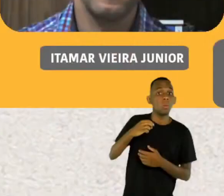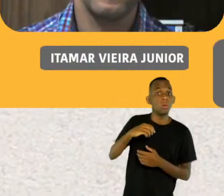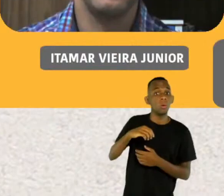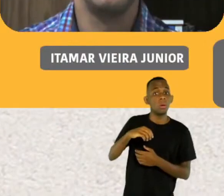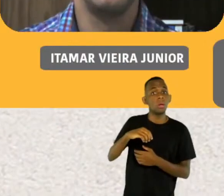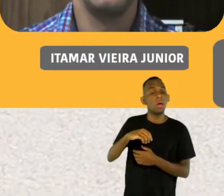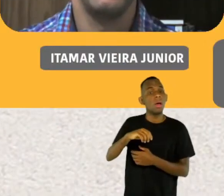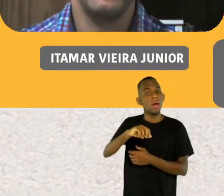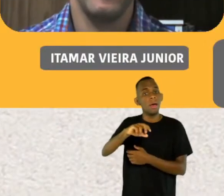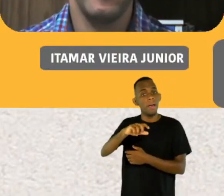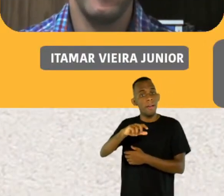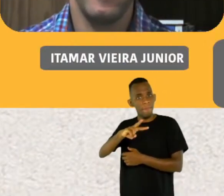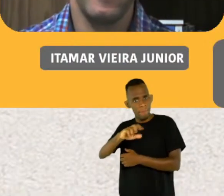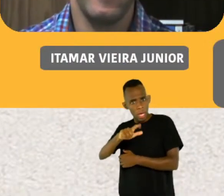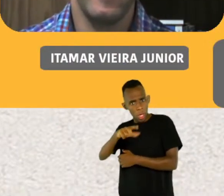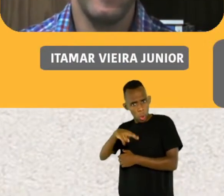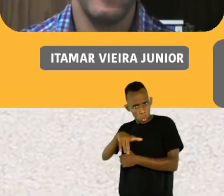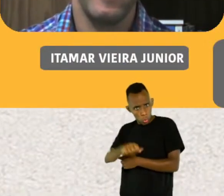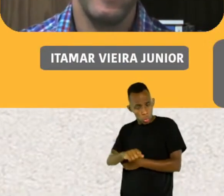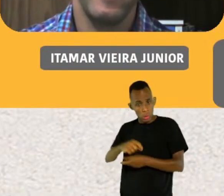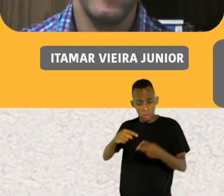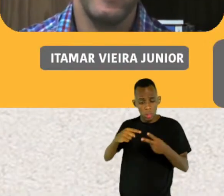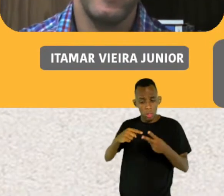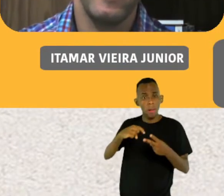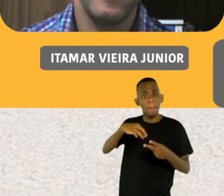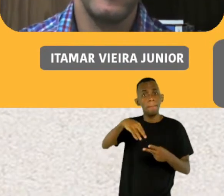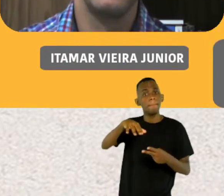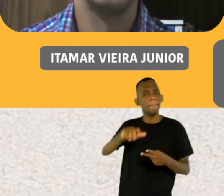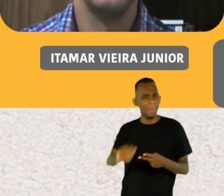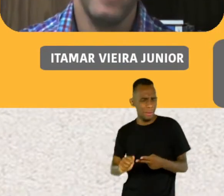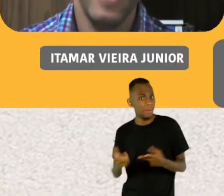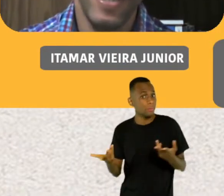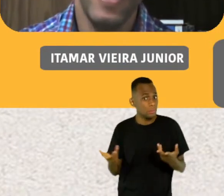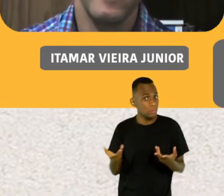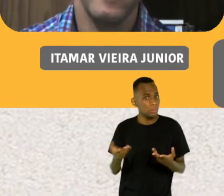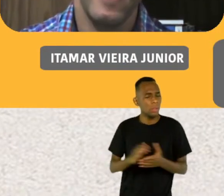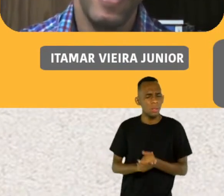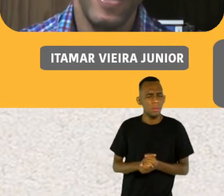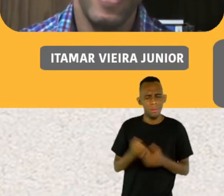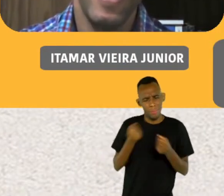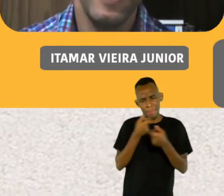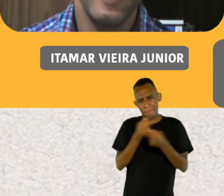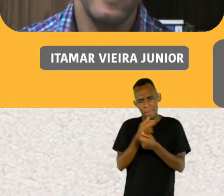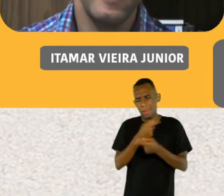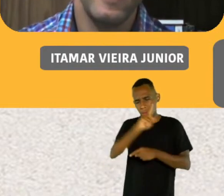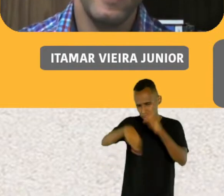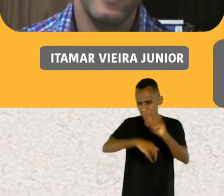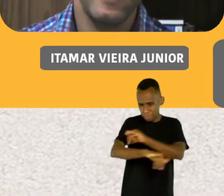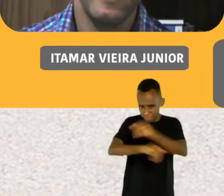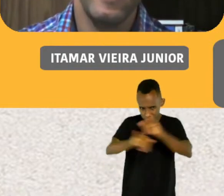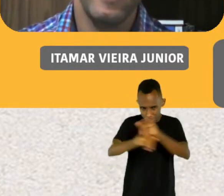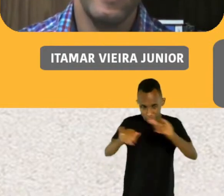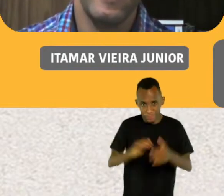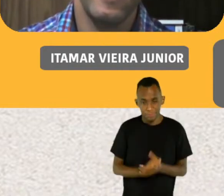Agualusa. É uma piadinha que a gente faz interna, gente, depois a gente conta.